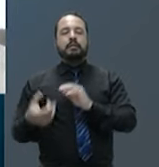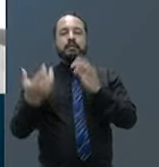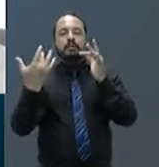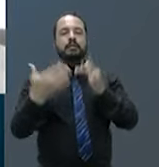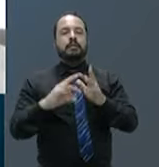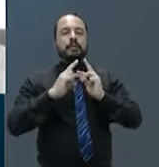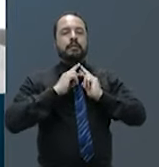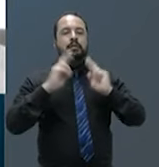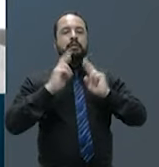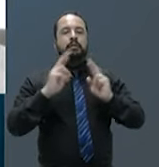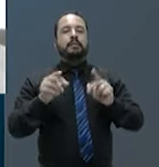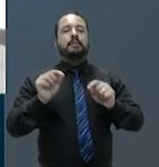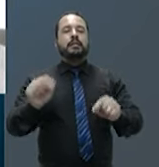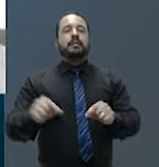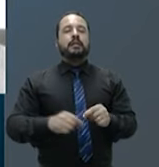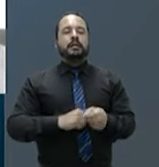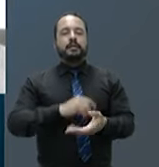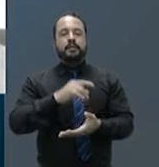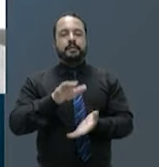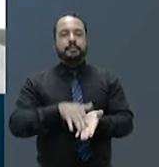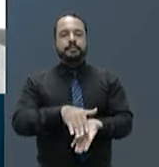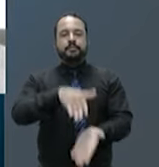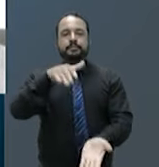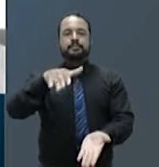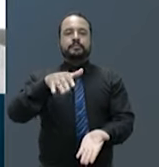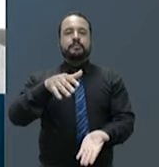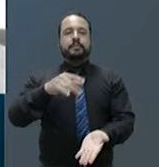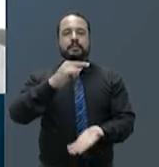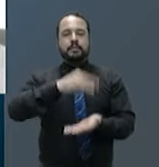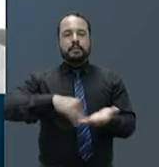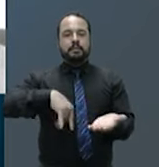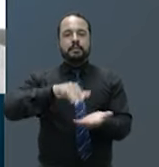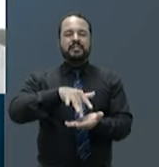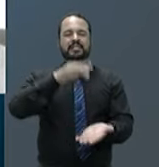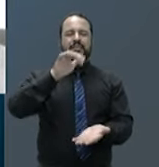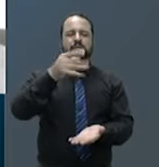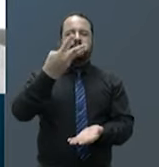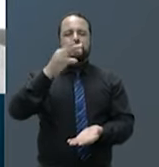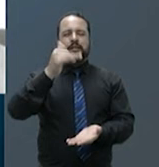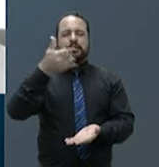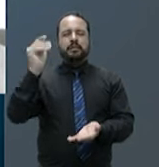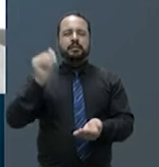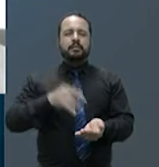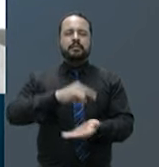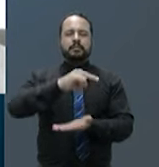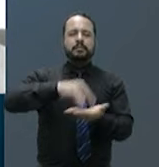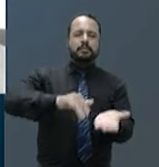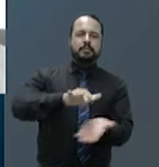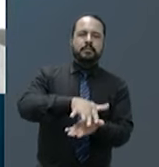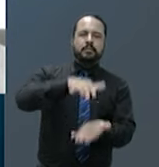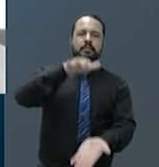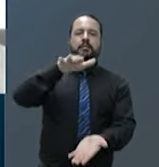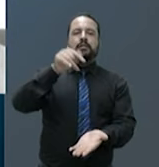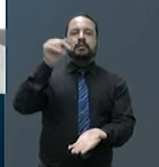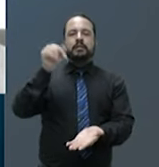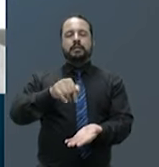folhas 174 dos autos e as folhas 476 e 478 dos autos. Em primeiro